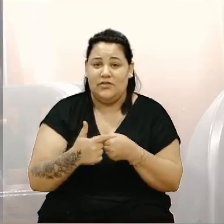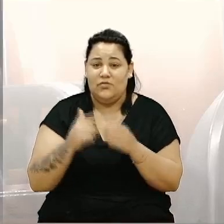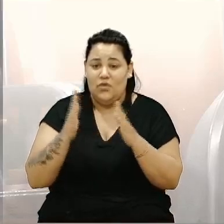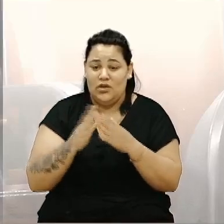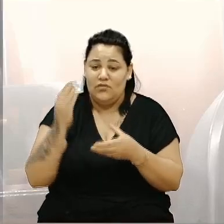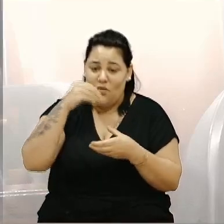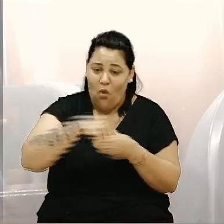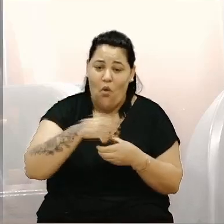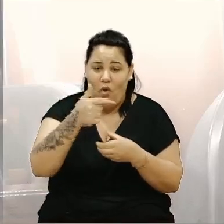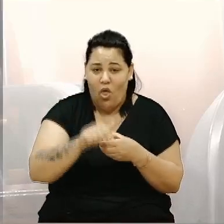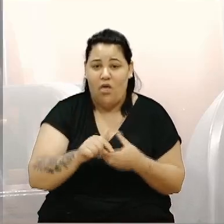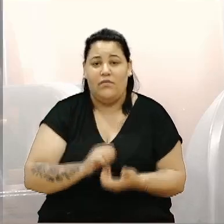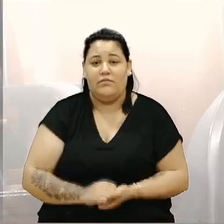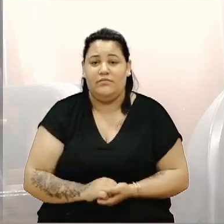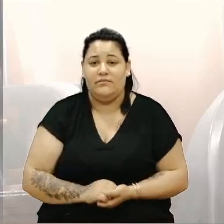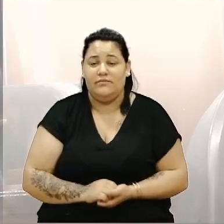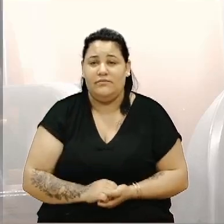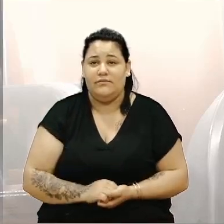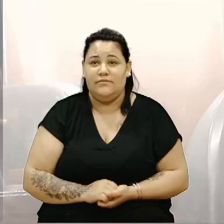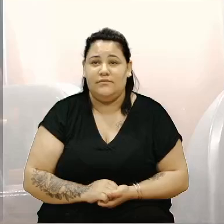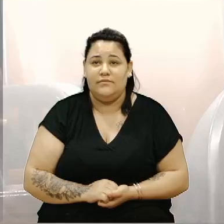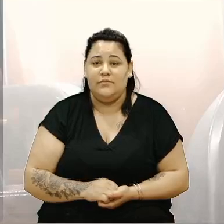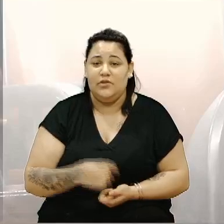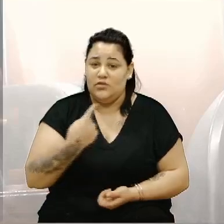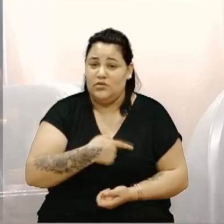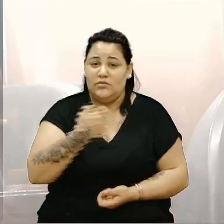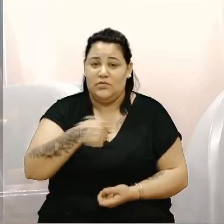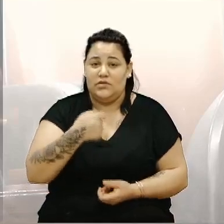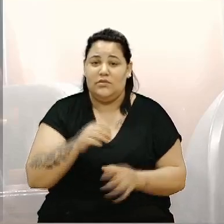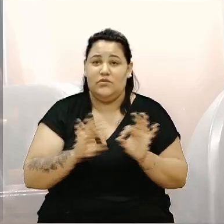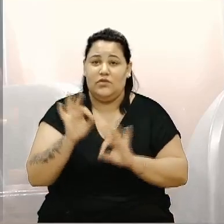cidade. Então nós temos que planejar,